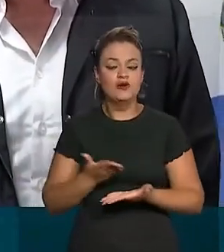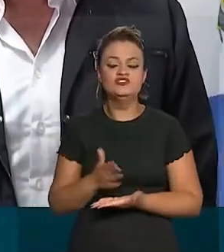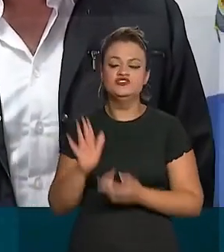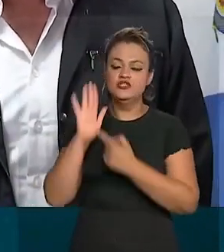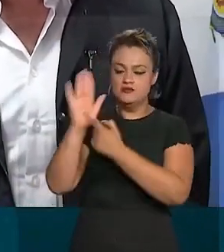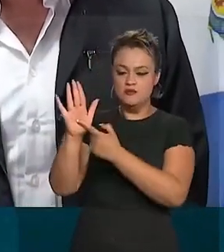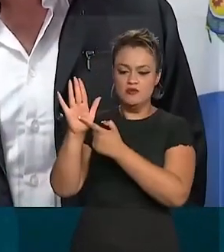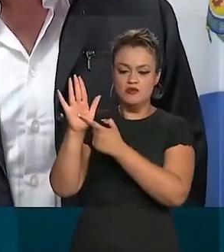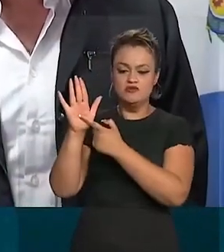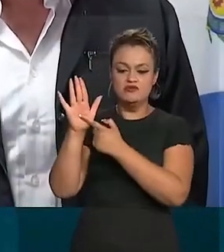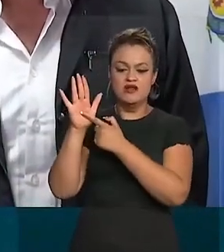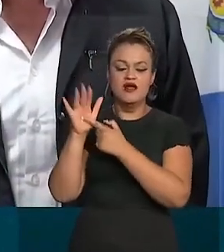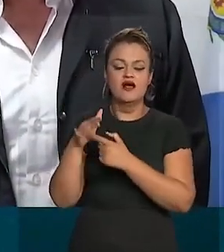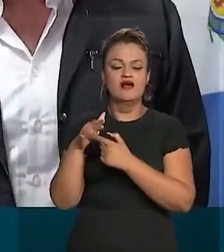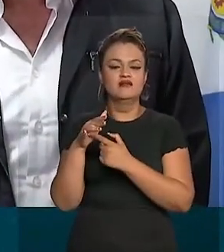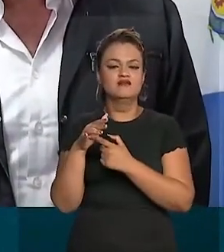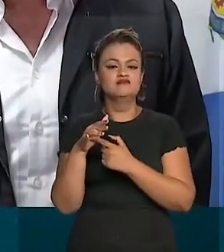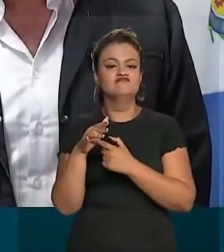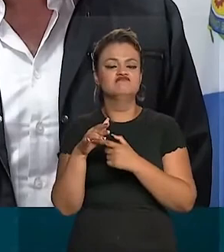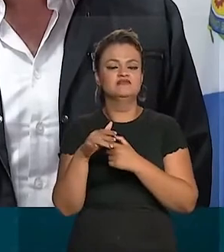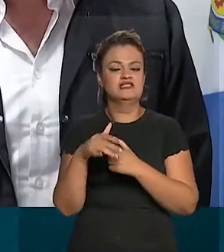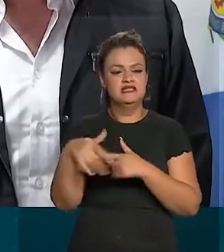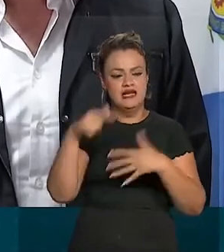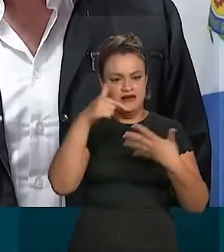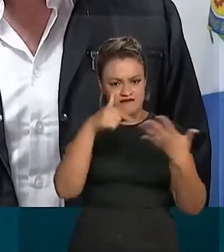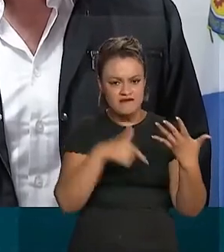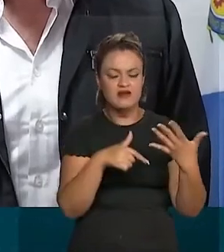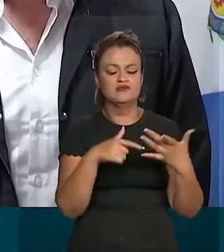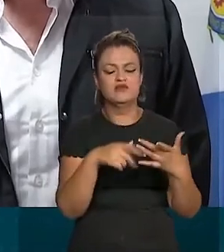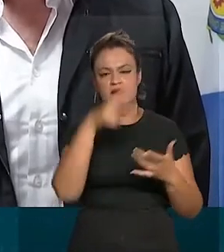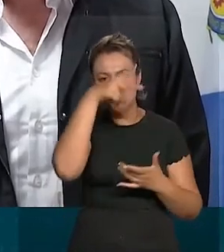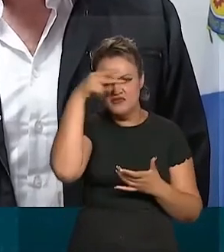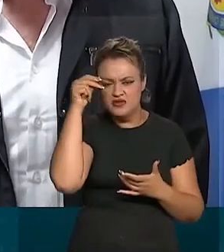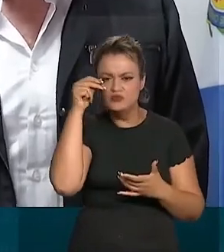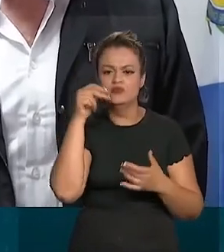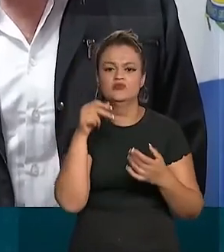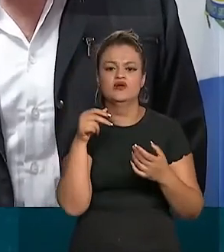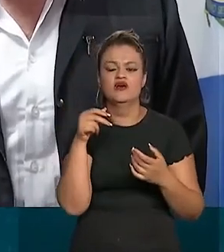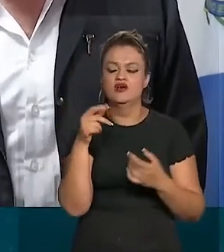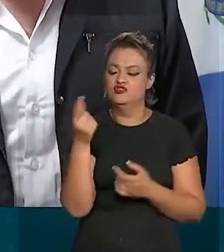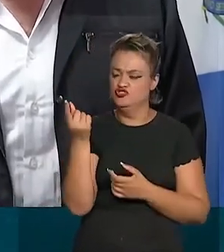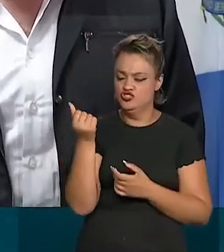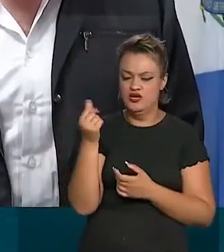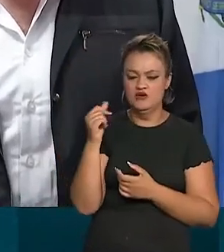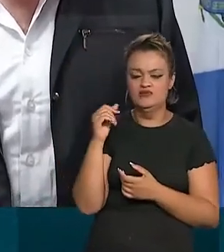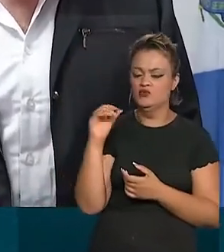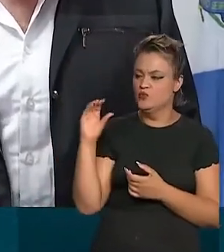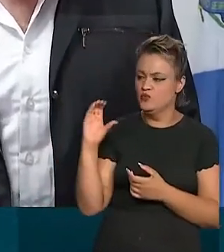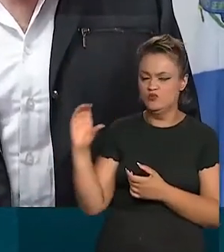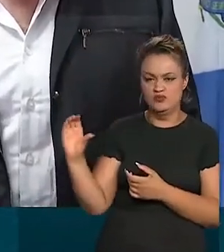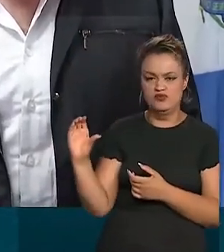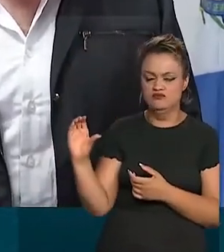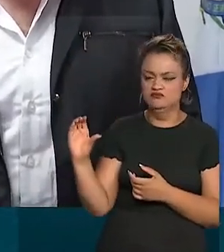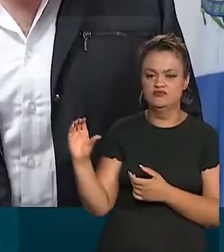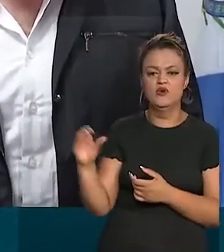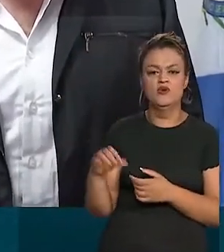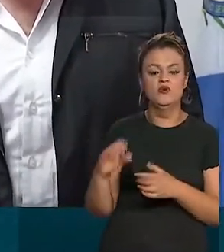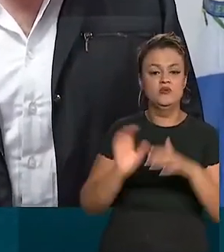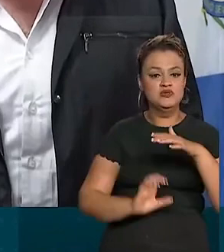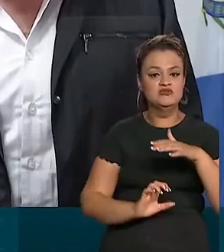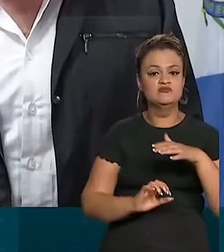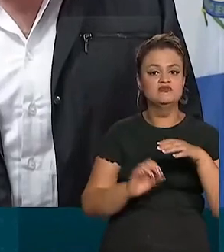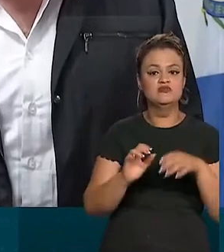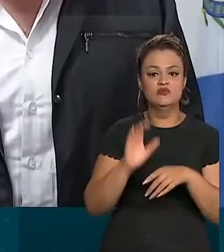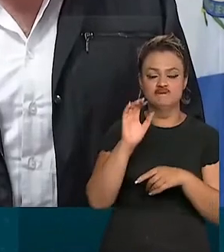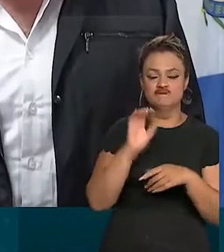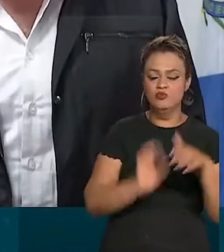que o antifederatismo precisa funcionar. A prefeitura vai utilizar o dinheiro que ela pode utilizar, o Estado precisa